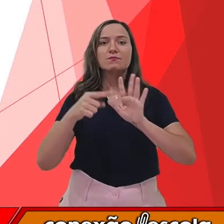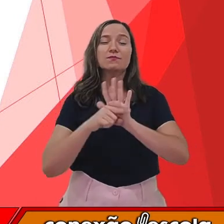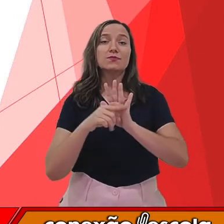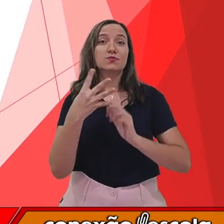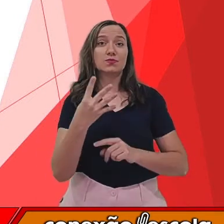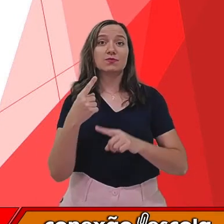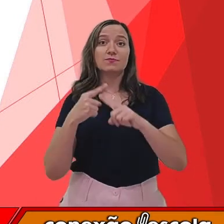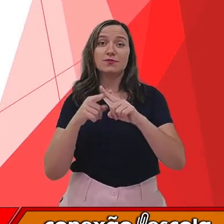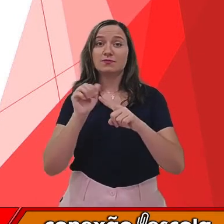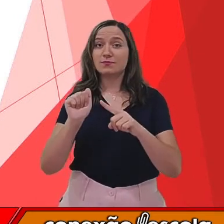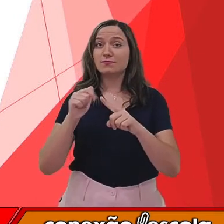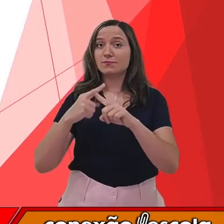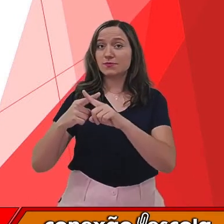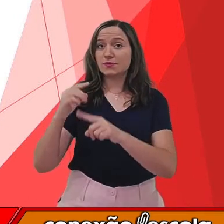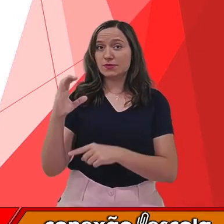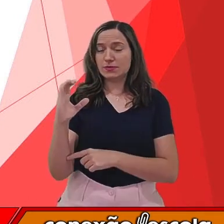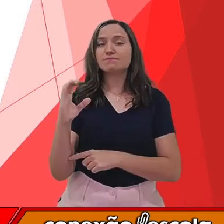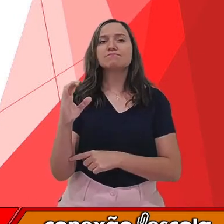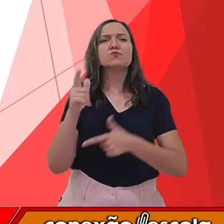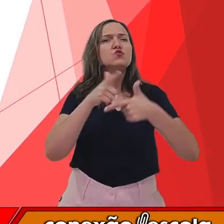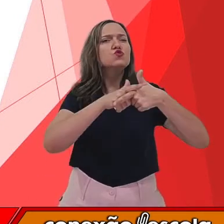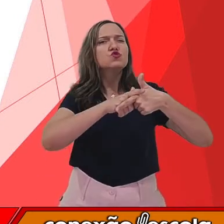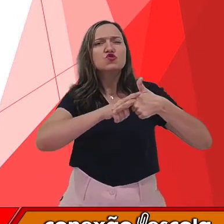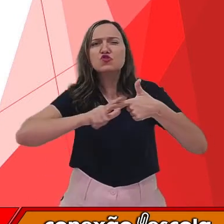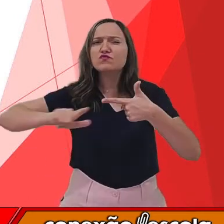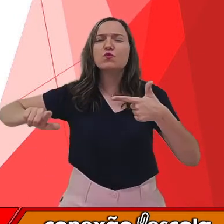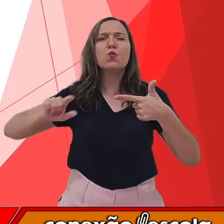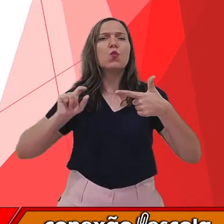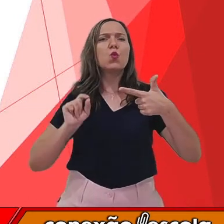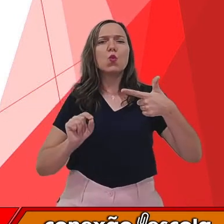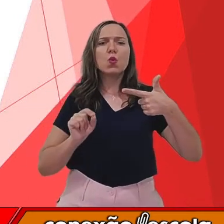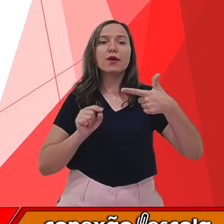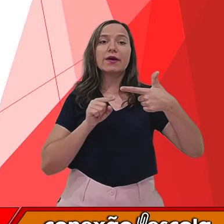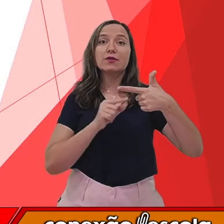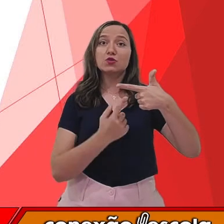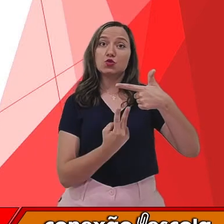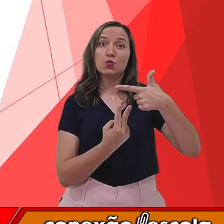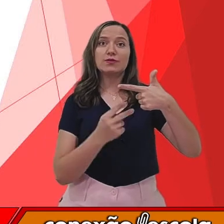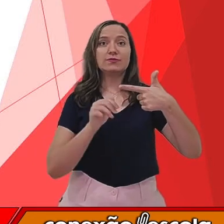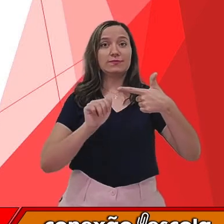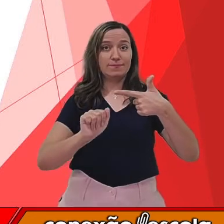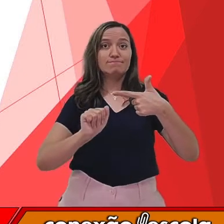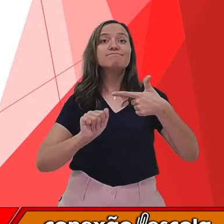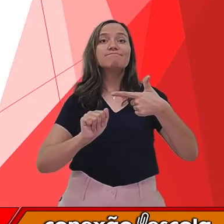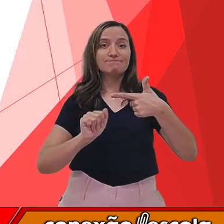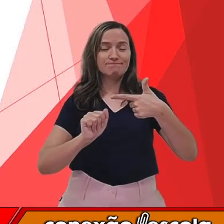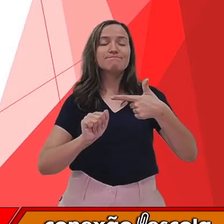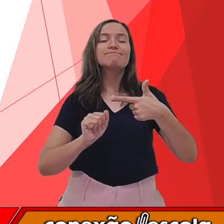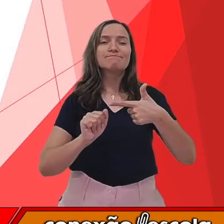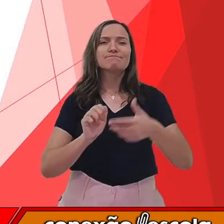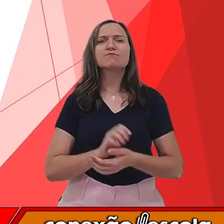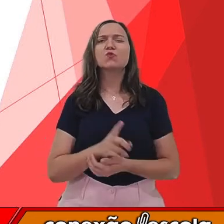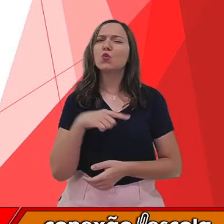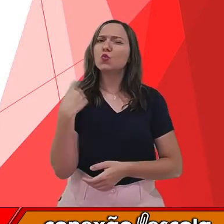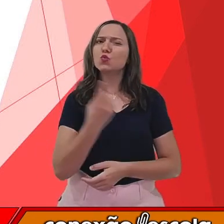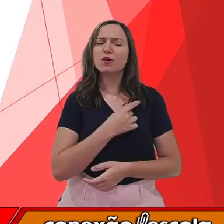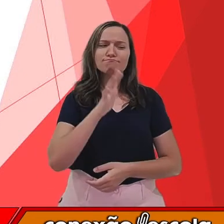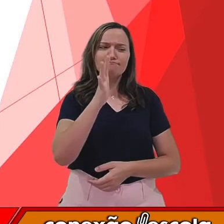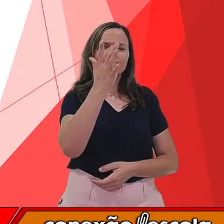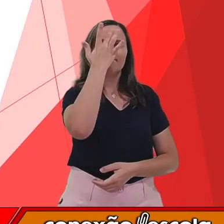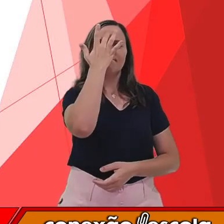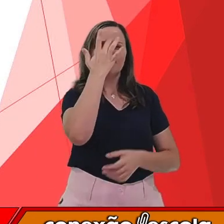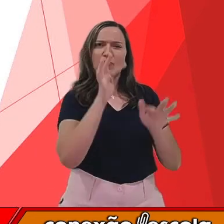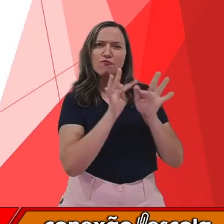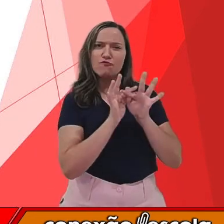menos 4x a vezes e e tudo isso dividido por 2 a 1 quando a gente aprende a